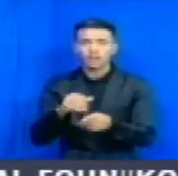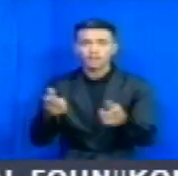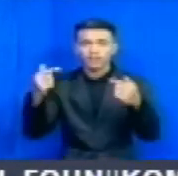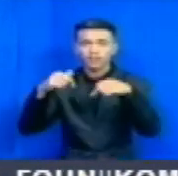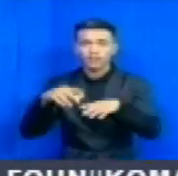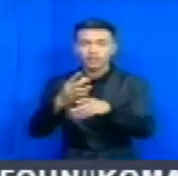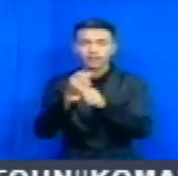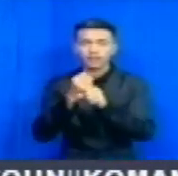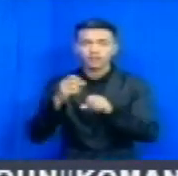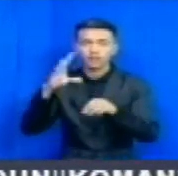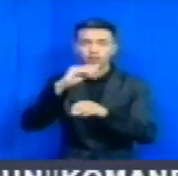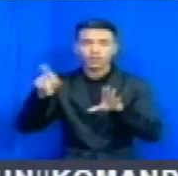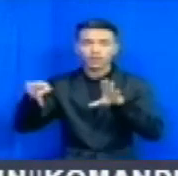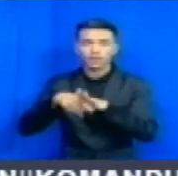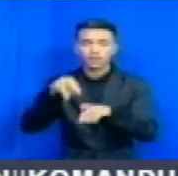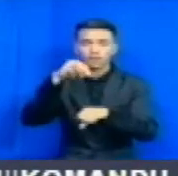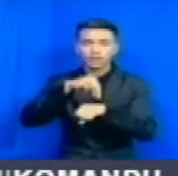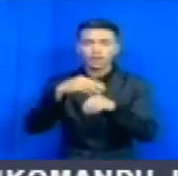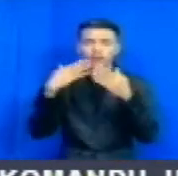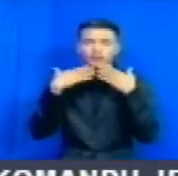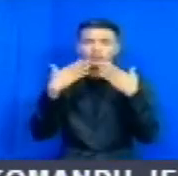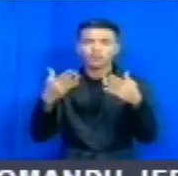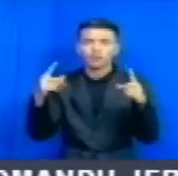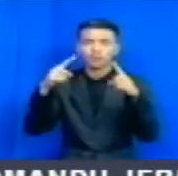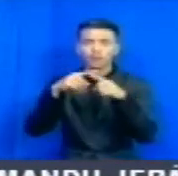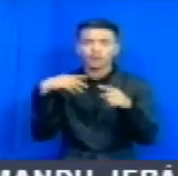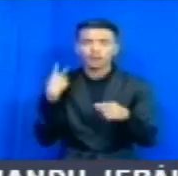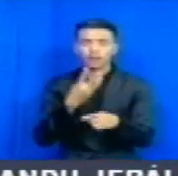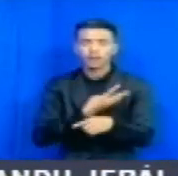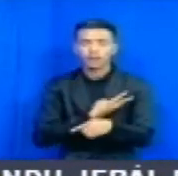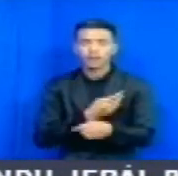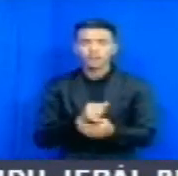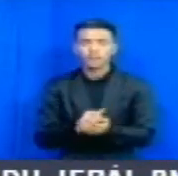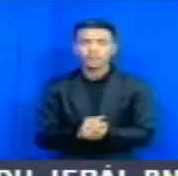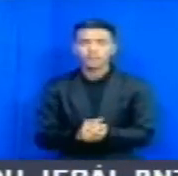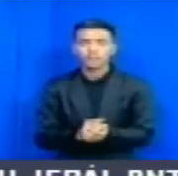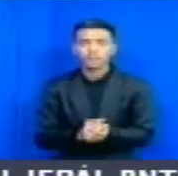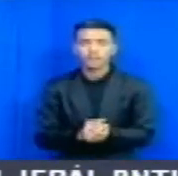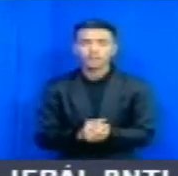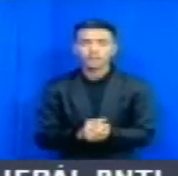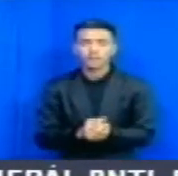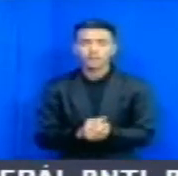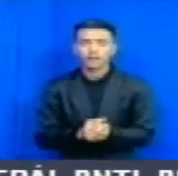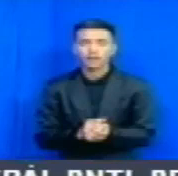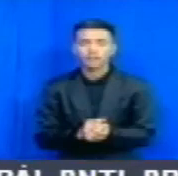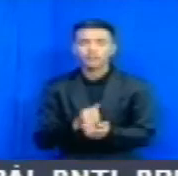mais Simo não participa, missa agradecimento. Vai Itania, sua